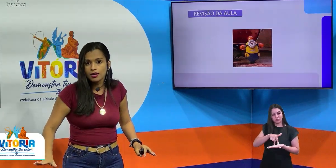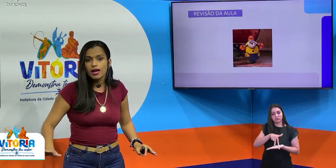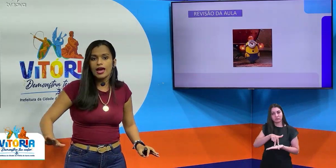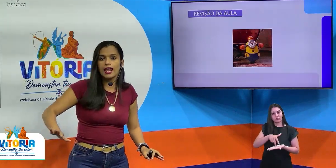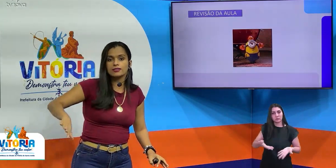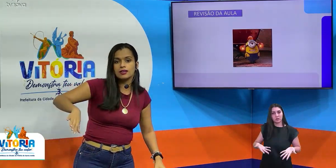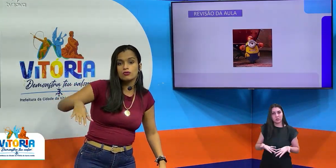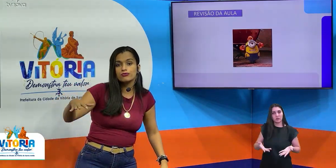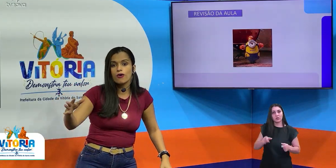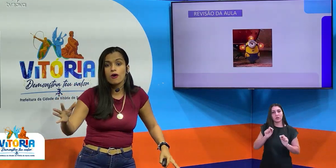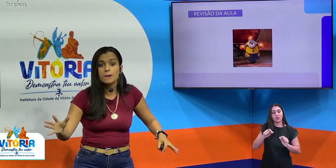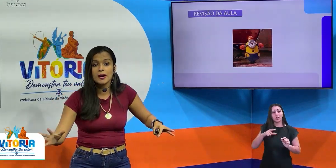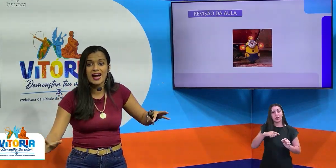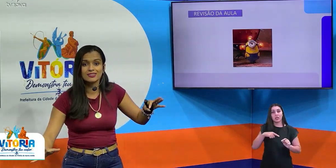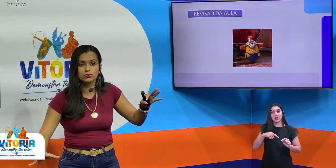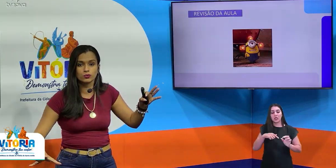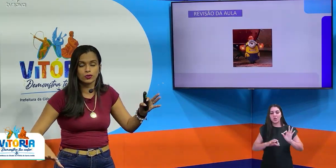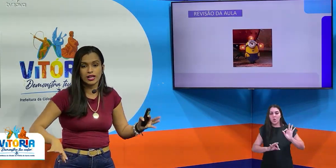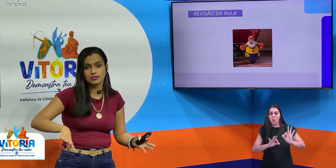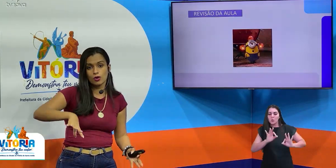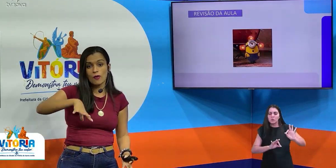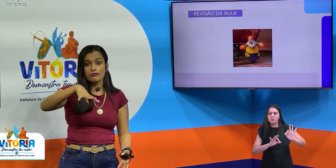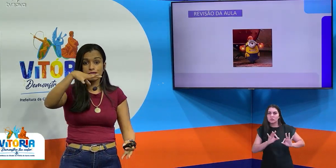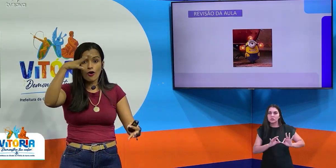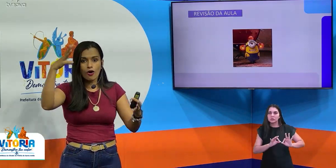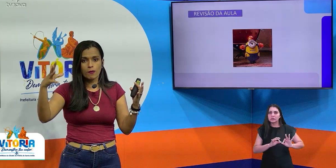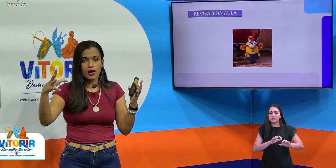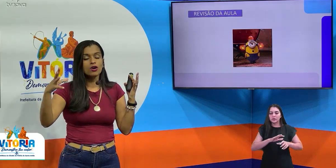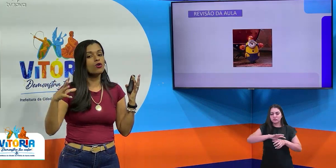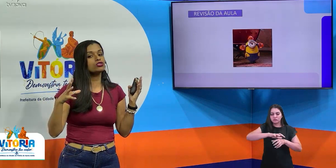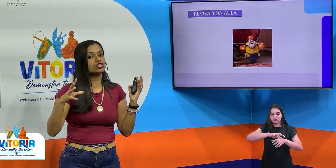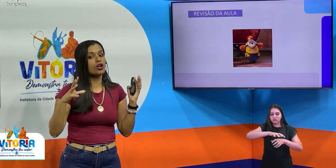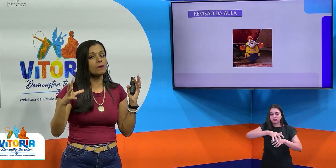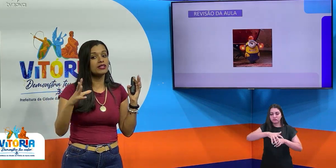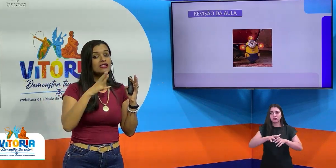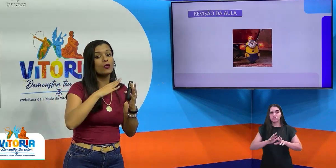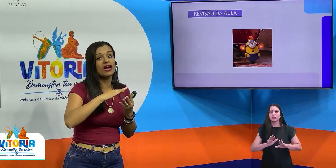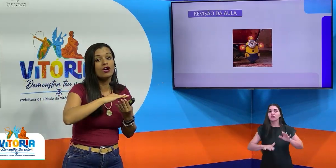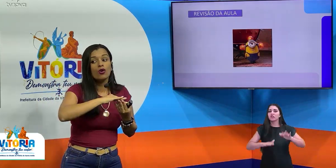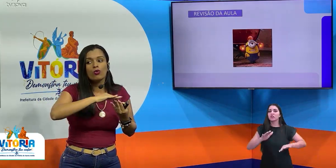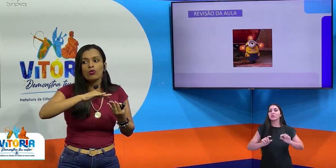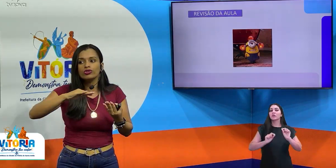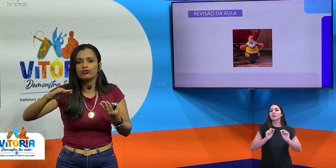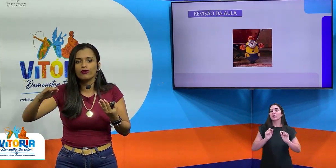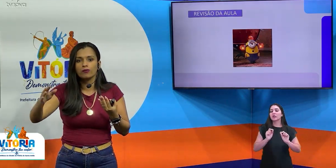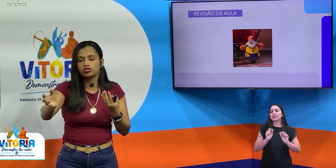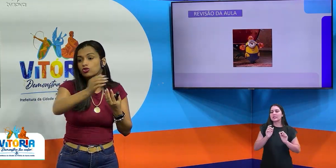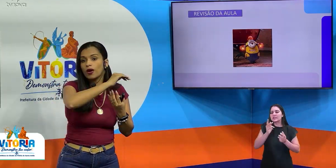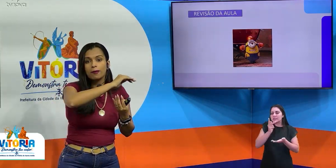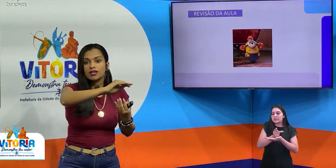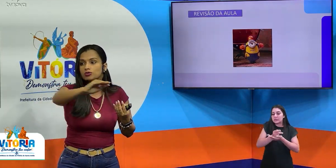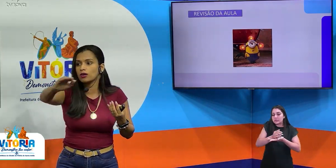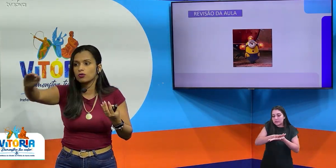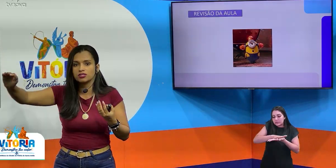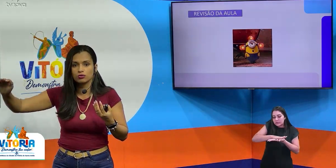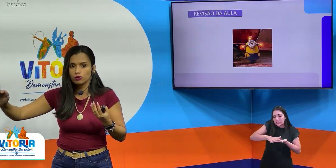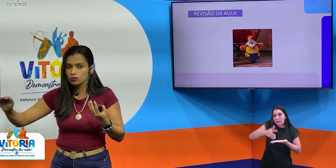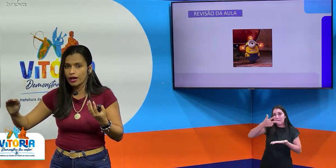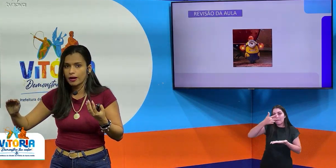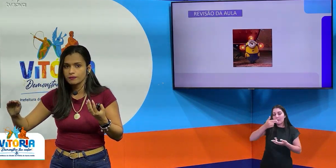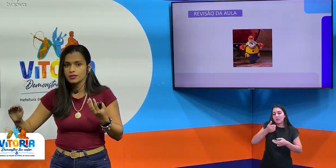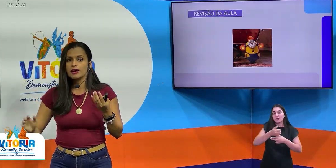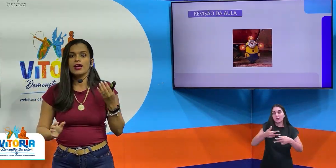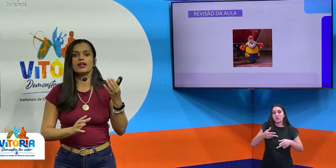agora, ela tem um formato, ela tem uma forma, onde geralmente não é uniforme, ou seja, não é a mesma coisa em